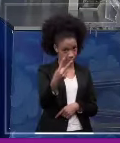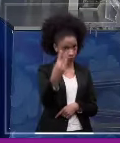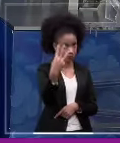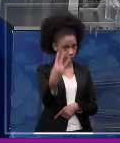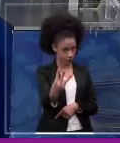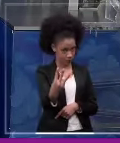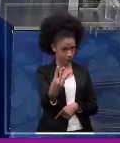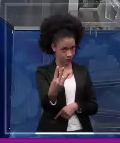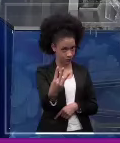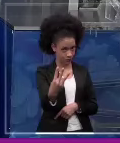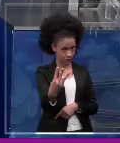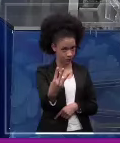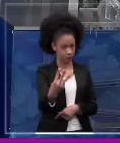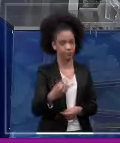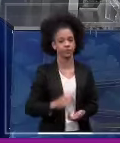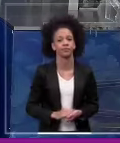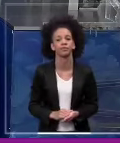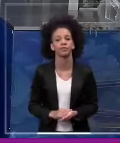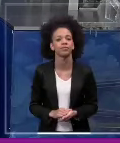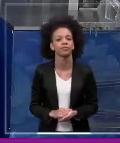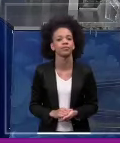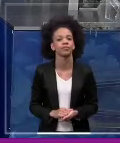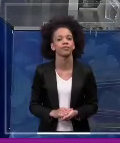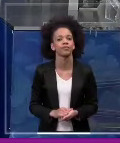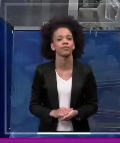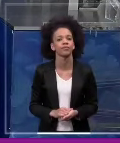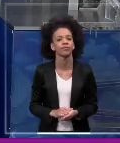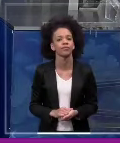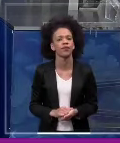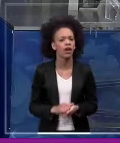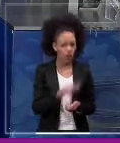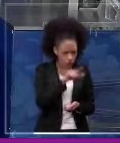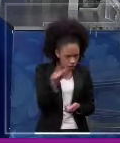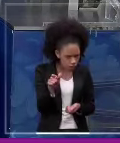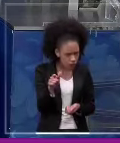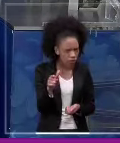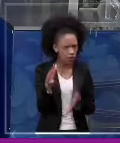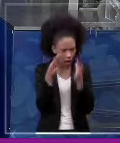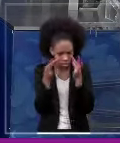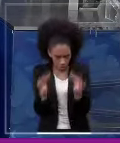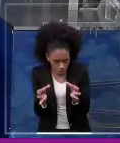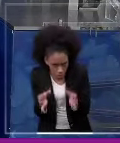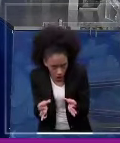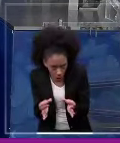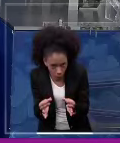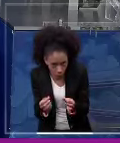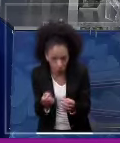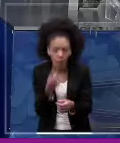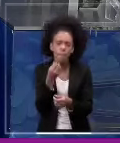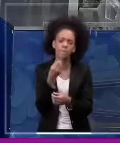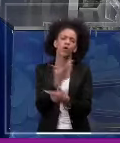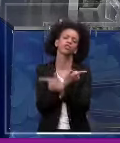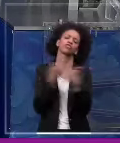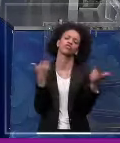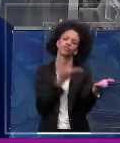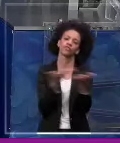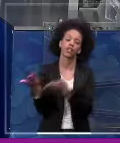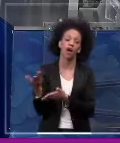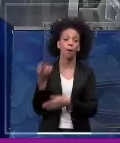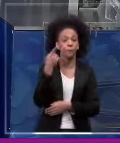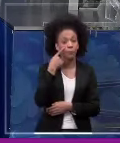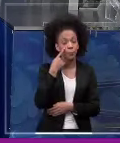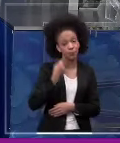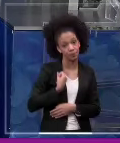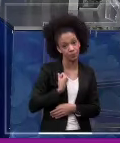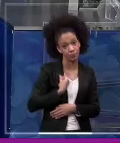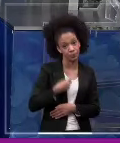Verde, 23. E aí? Tá marcando tudo? Boa sorte. Bola preta, número 17.